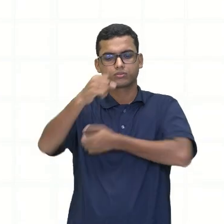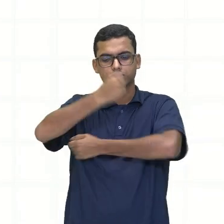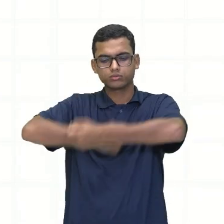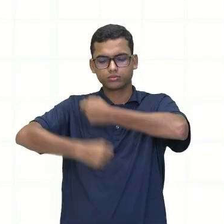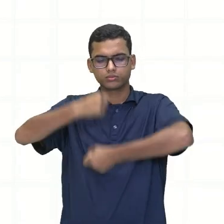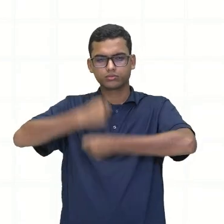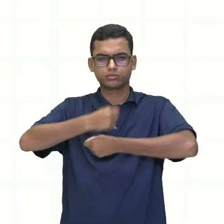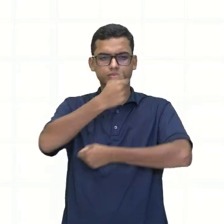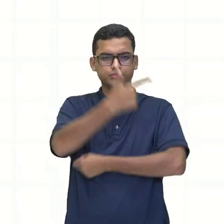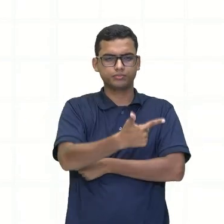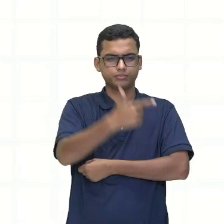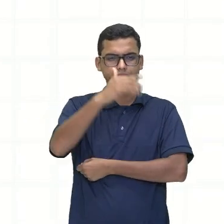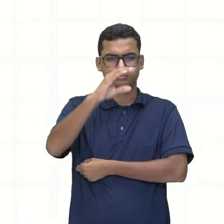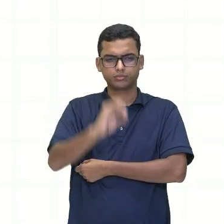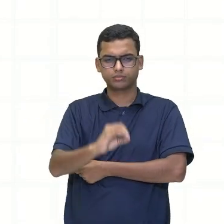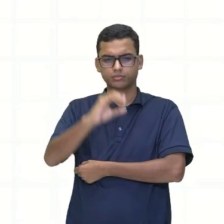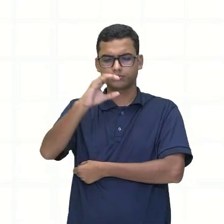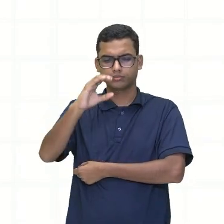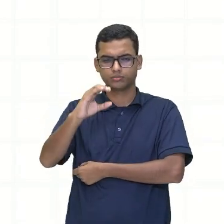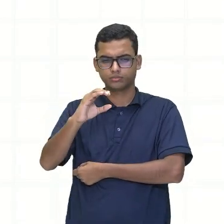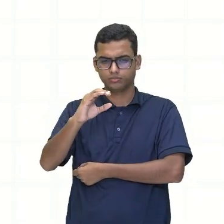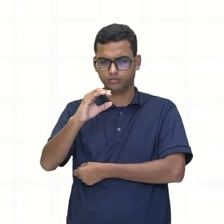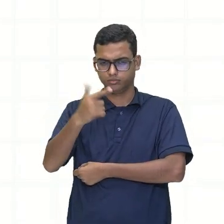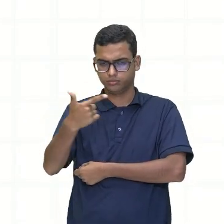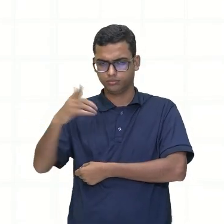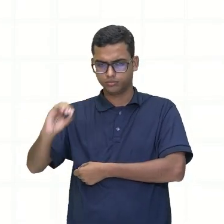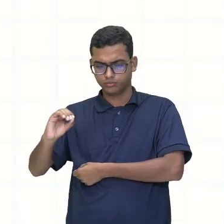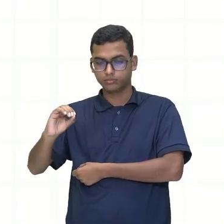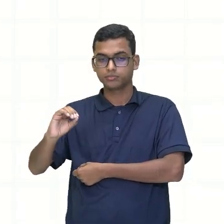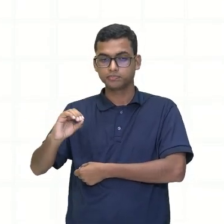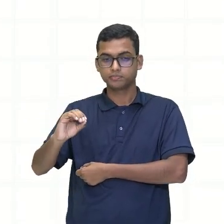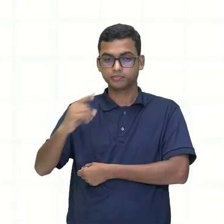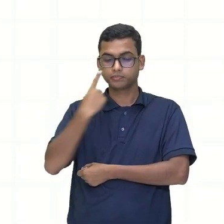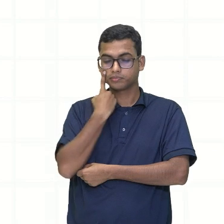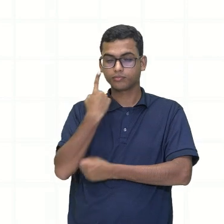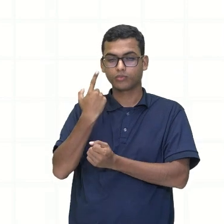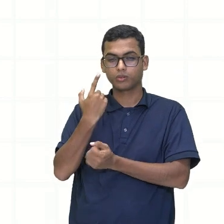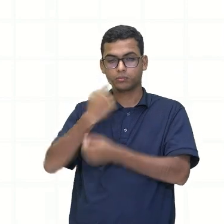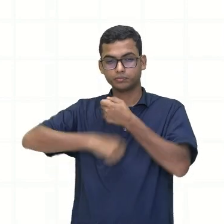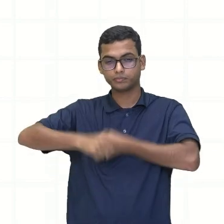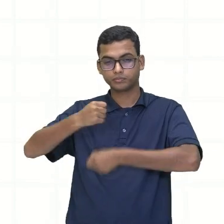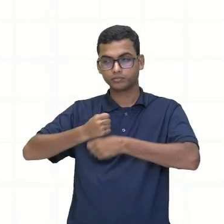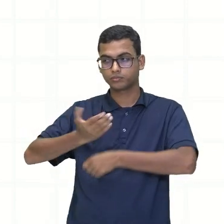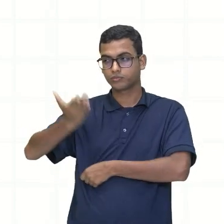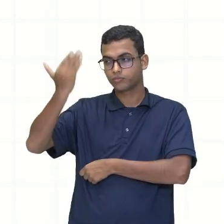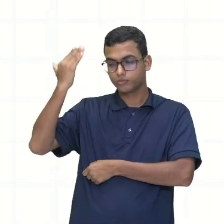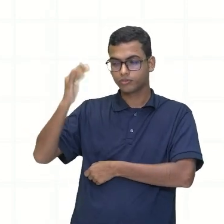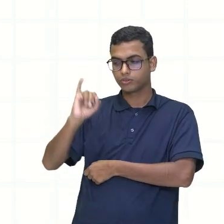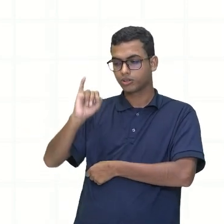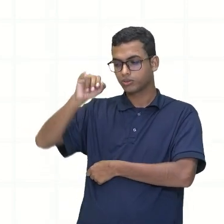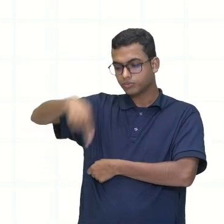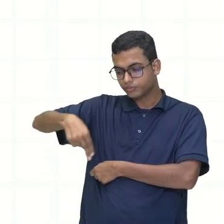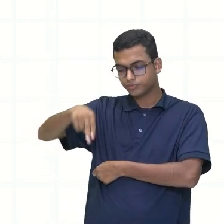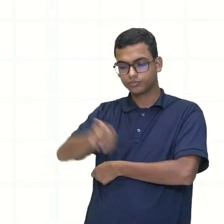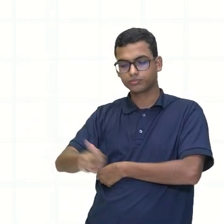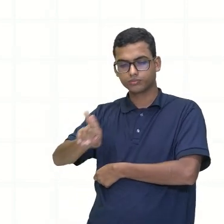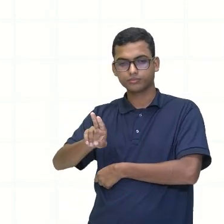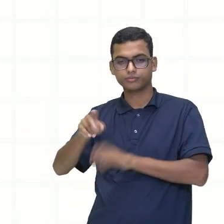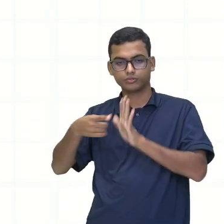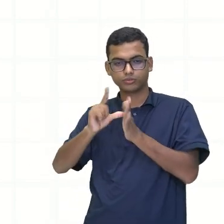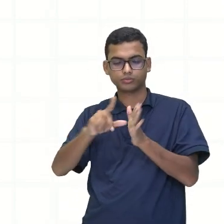vou usar o in, tá bom? Já vão praticando aí as preposições, tá